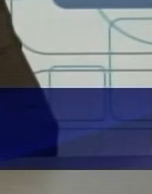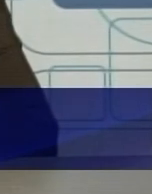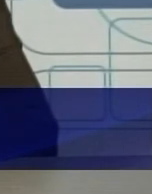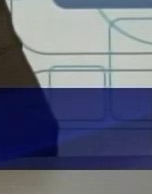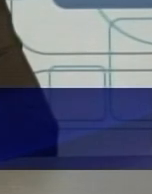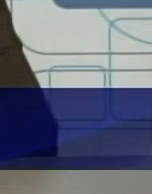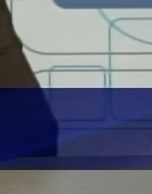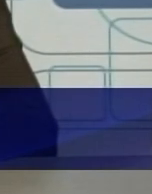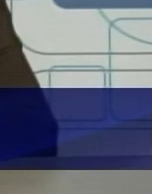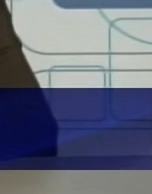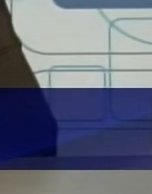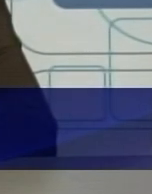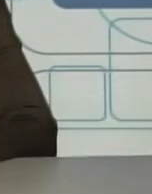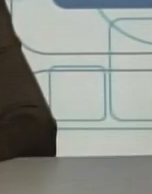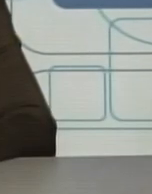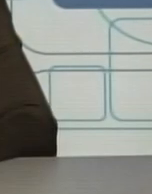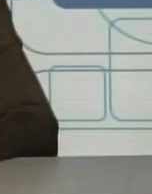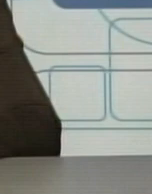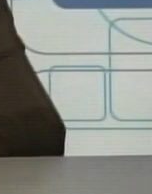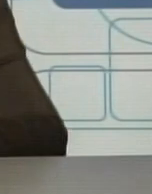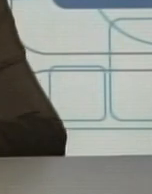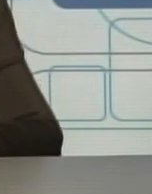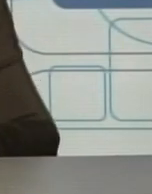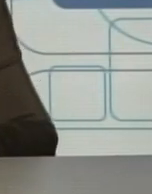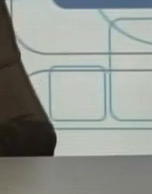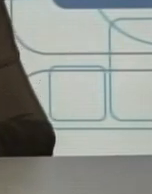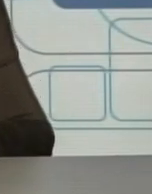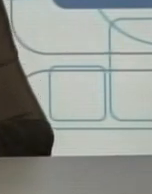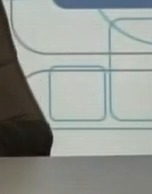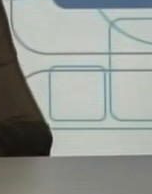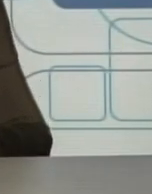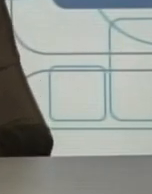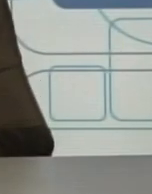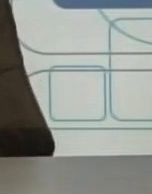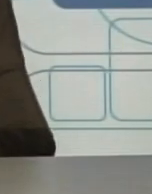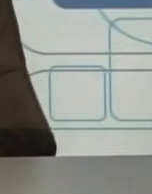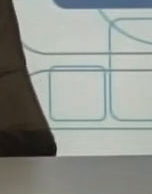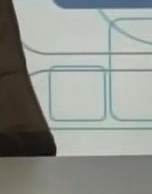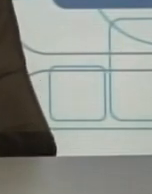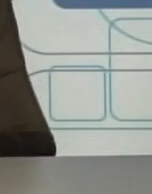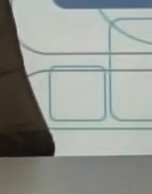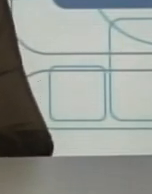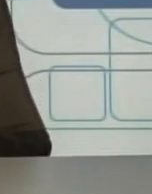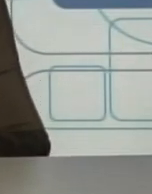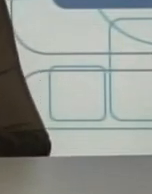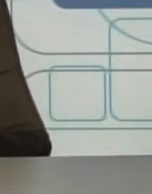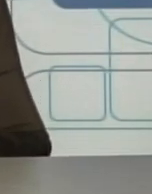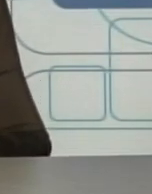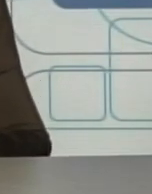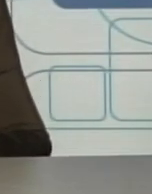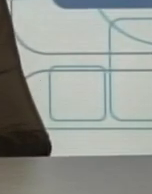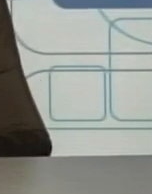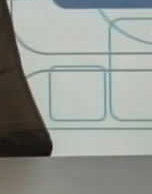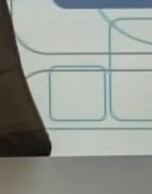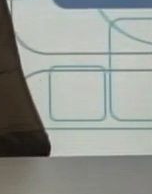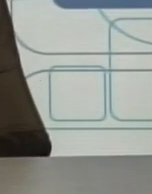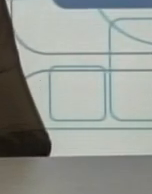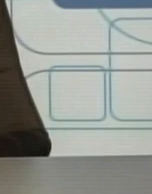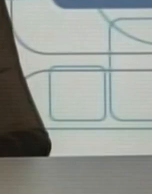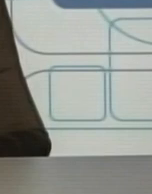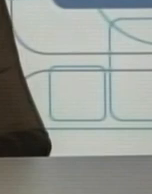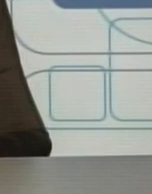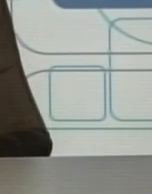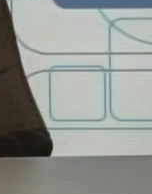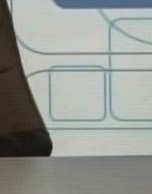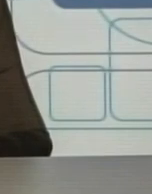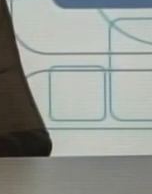população. Vamos falar sobre o Maio Furtacor e também falamos sobre o trabalho das comissões permanentes da Câmara de